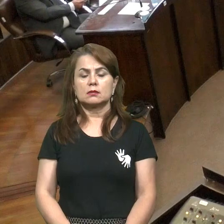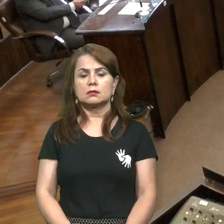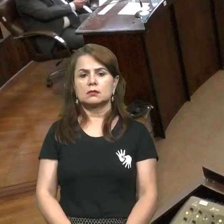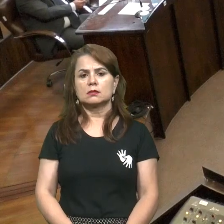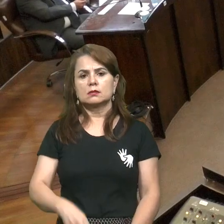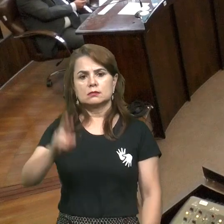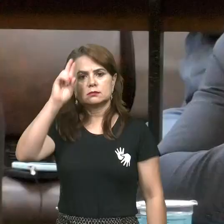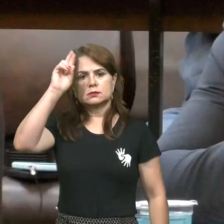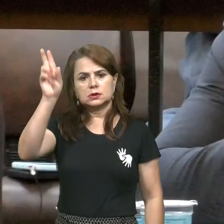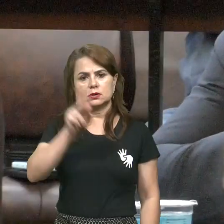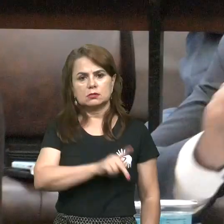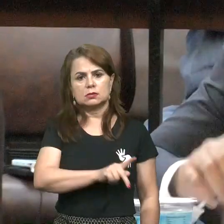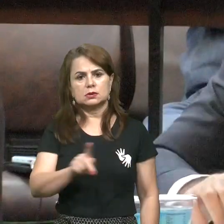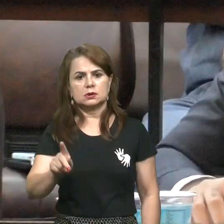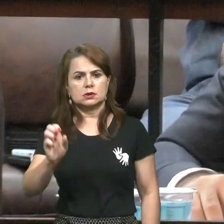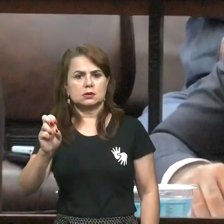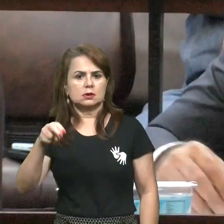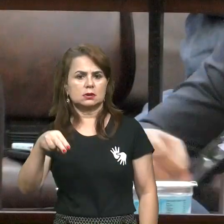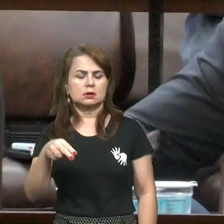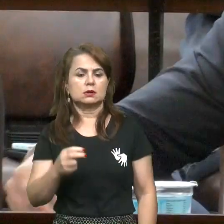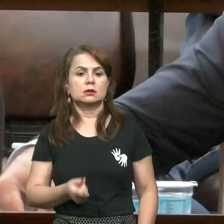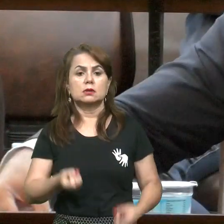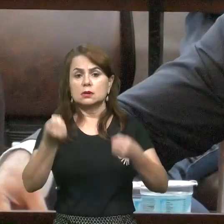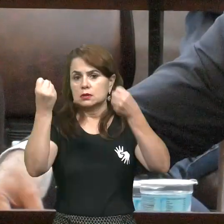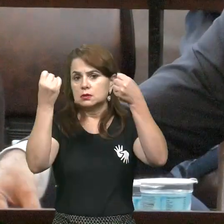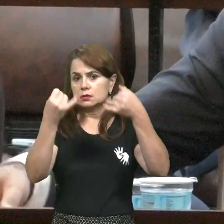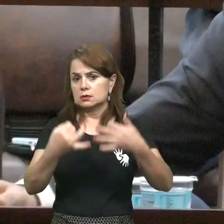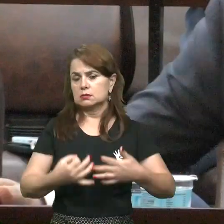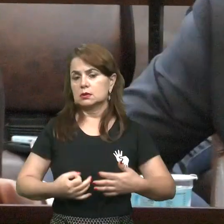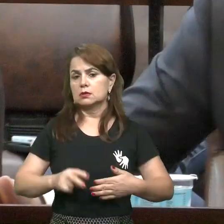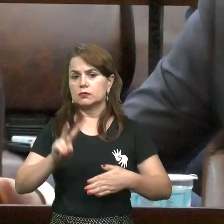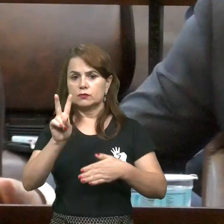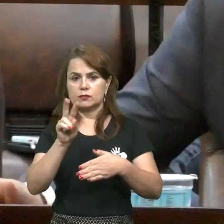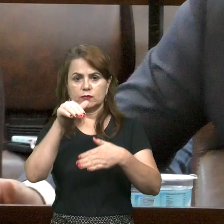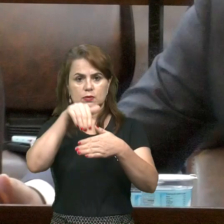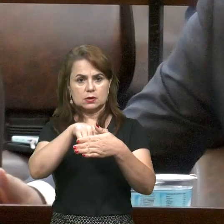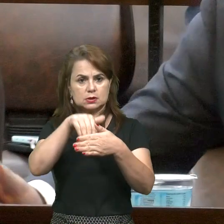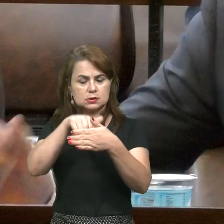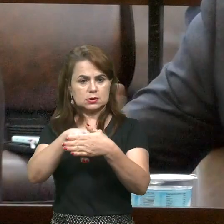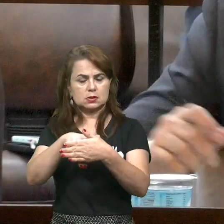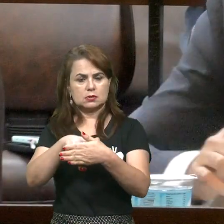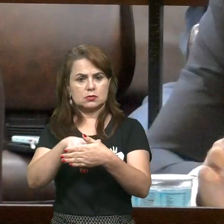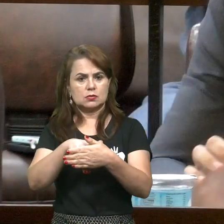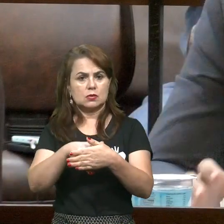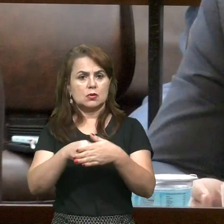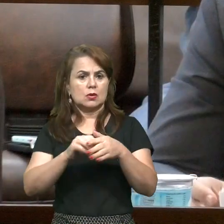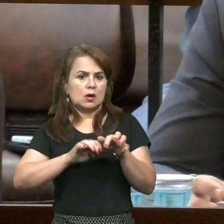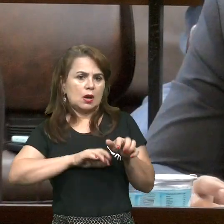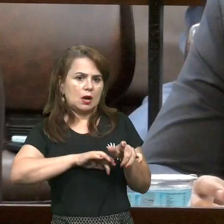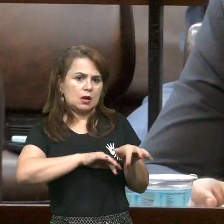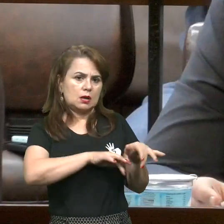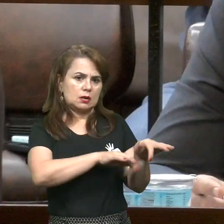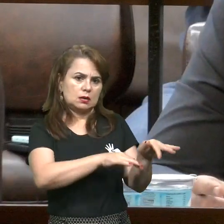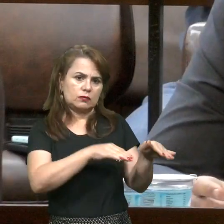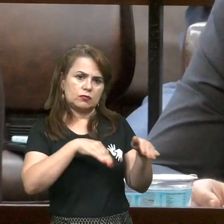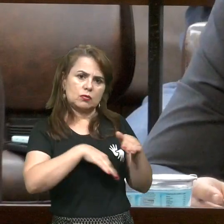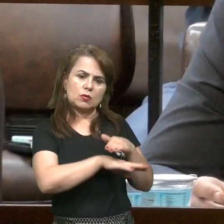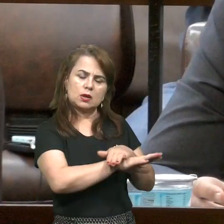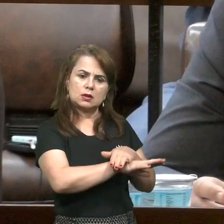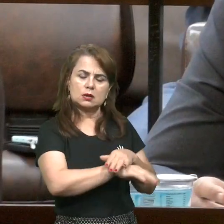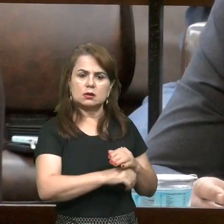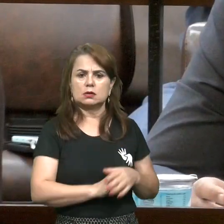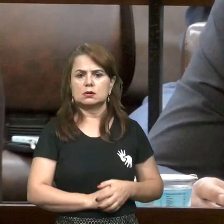Senhor presidente Eduardo Nascimento, diante da votação para o arquivamento da